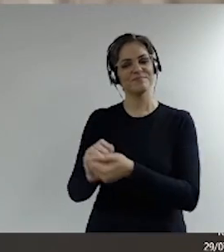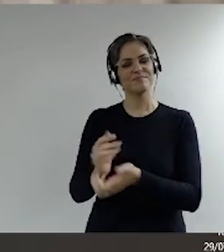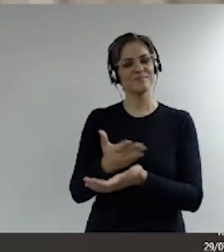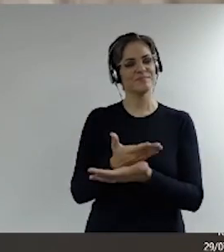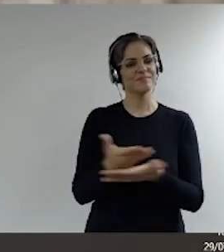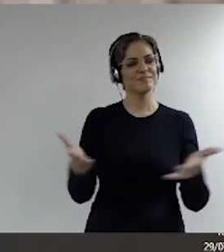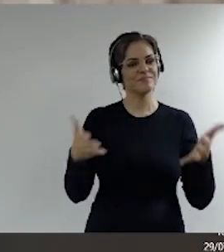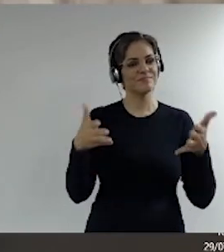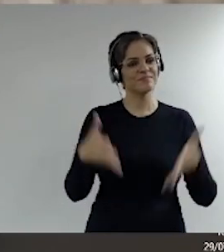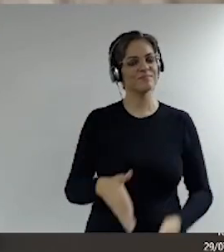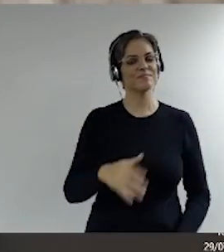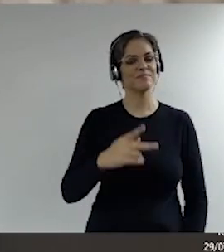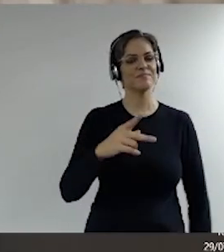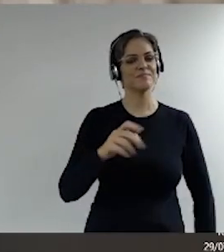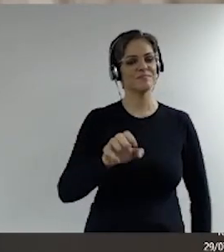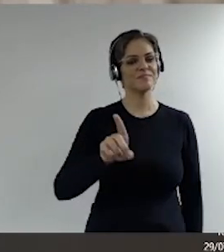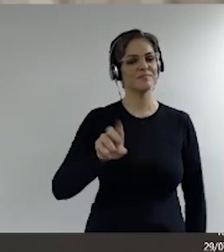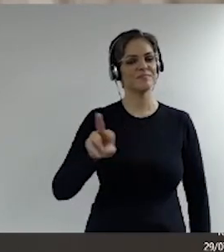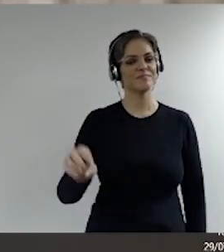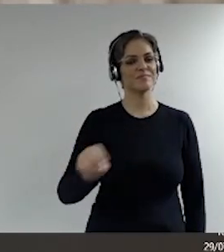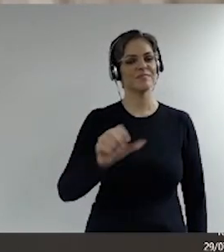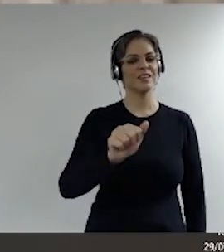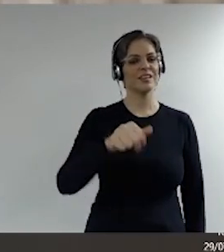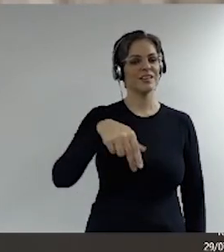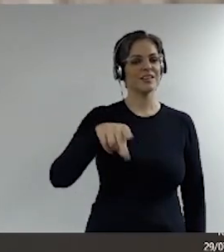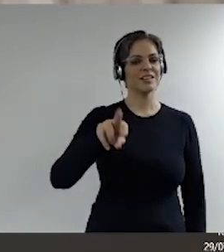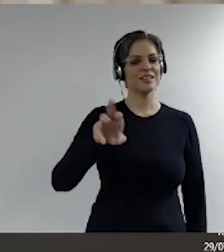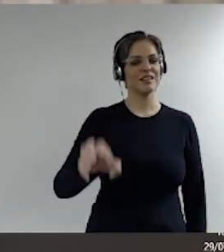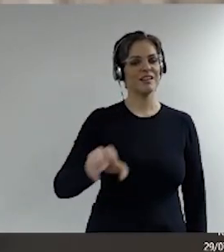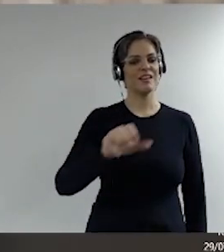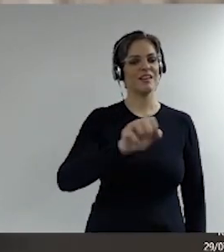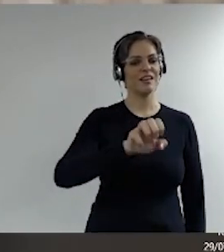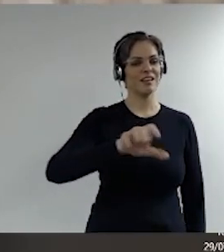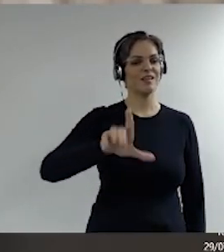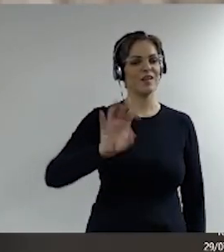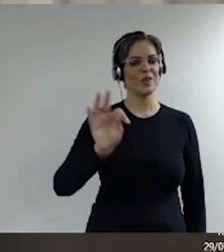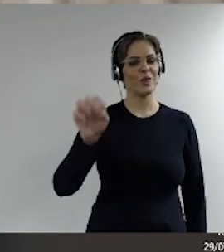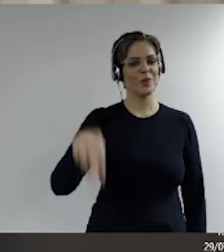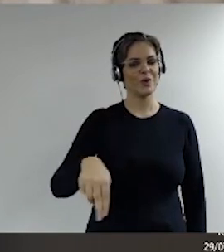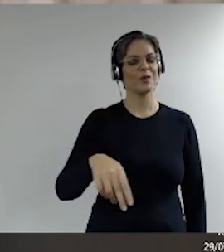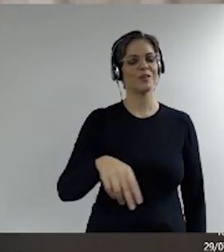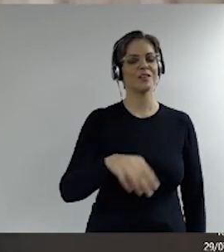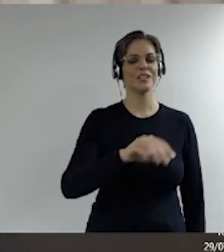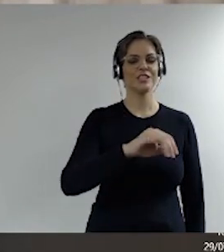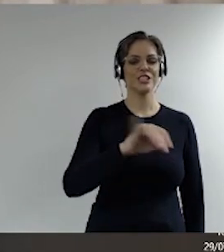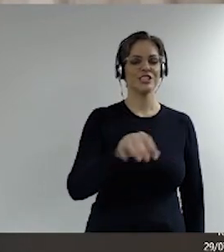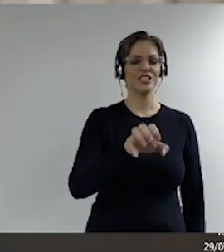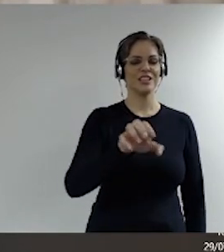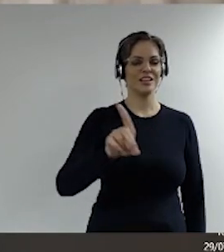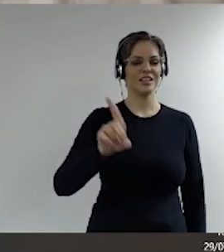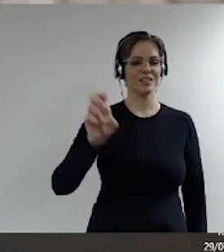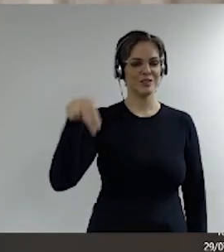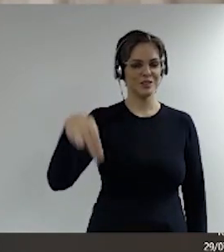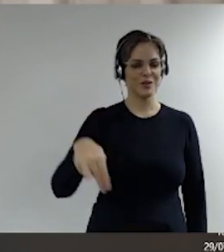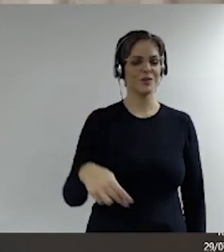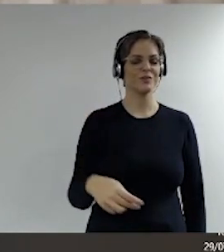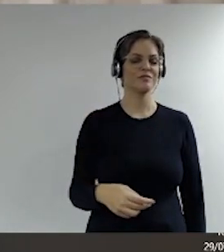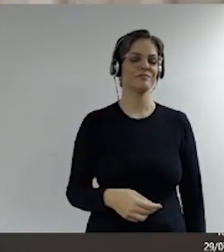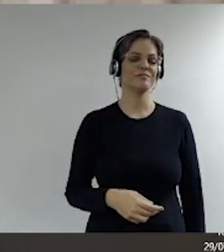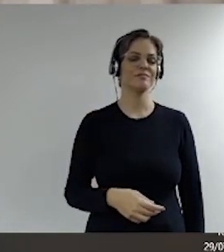Pedro Alfonsin, André Araújo, o nosso Elton Fuber e também o nosso conselheiro Gerson,